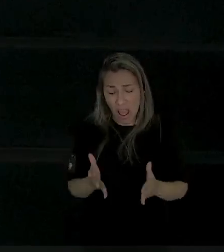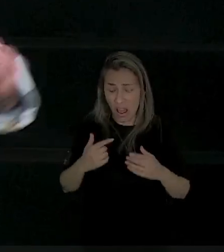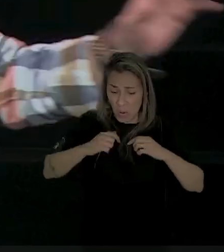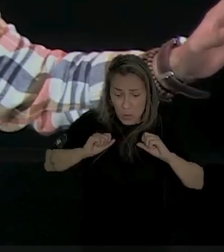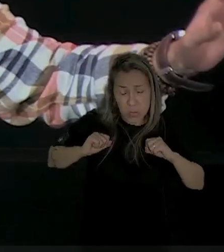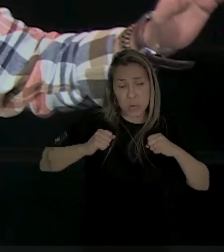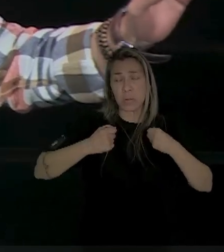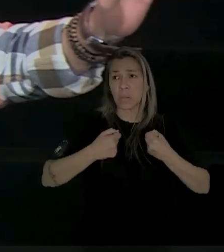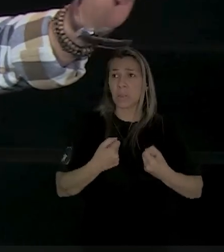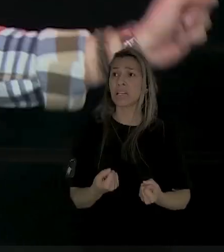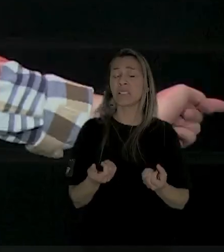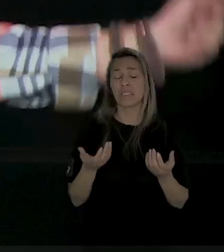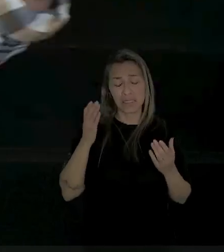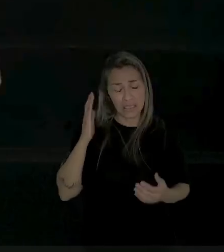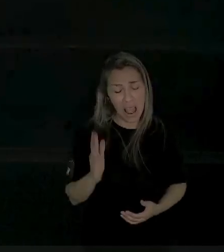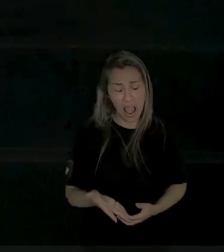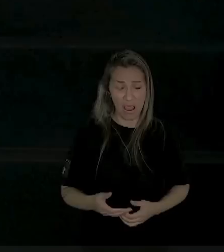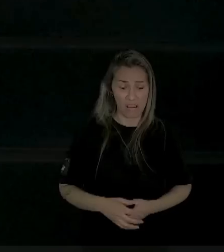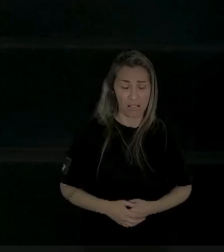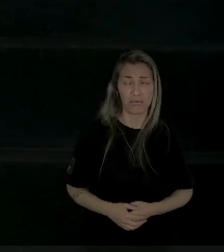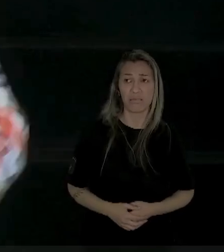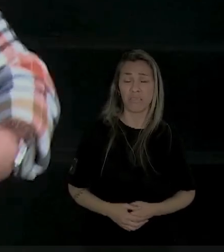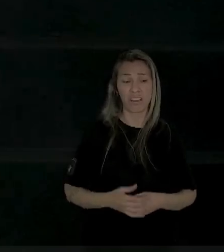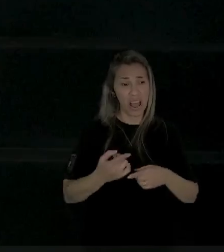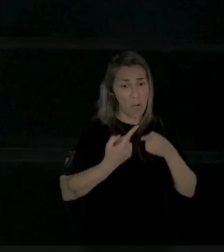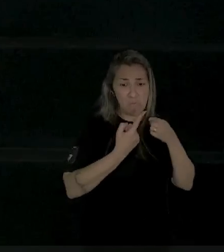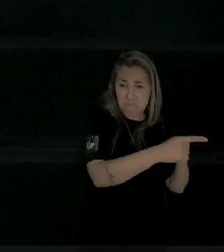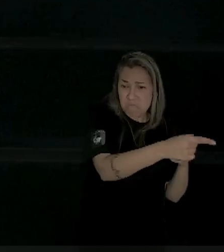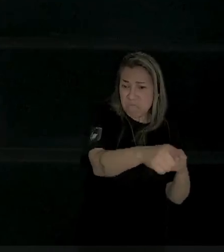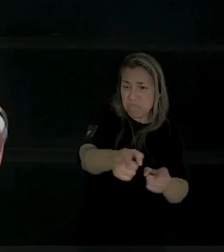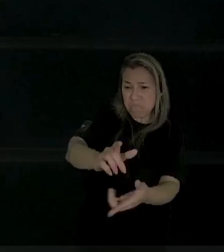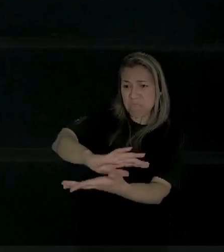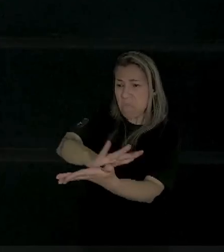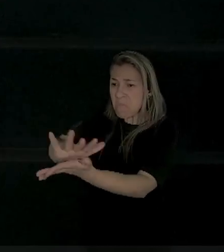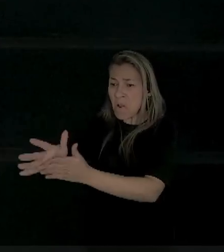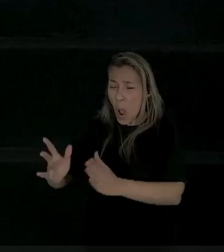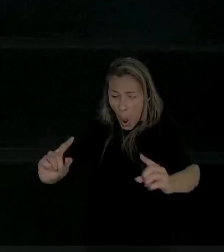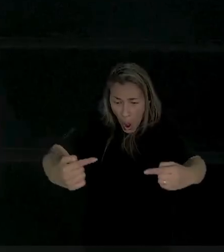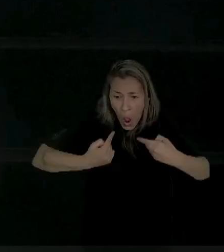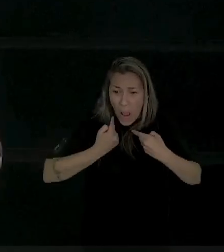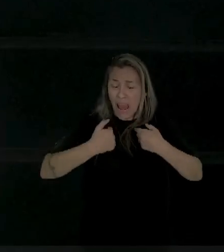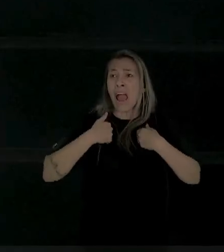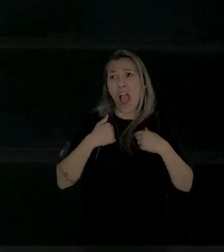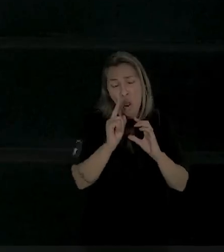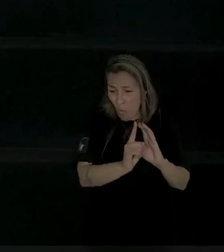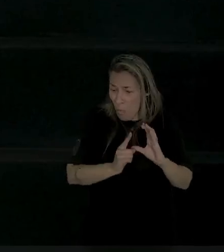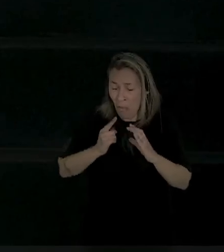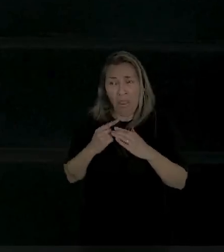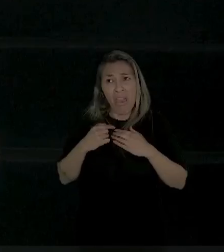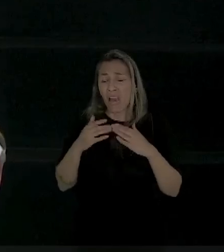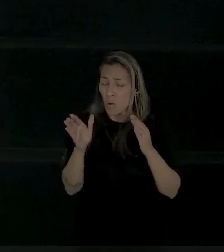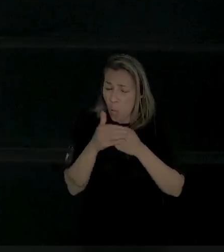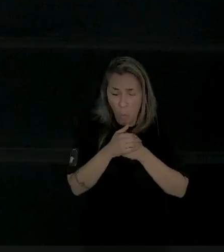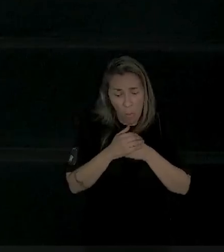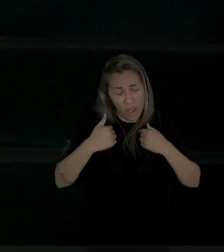dediquei, mas fizeram maldade contra o povo de Deus, fizeram maldade contra mim, e é por isso que eu estou aqui, só sobrou eu.